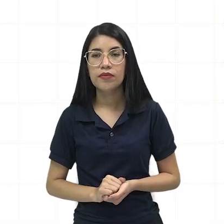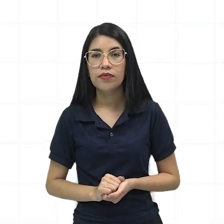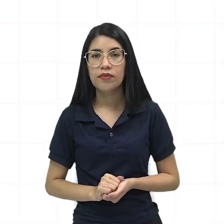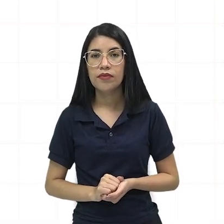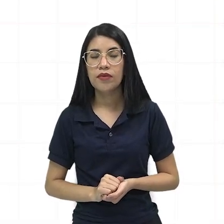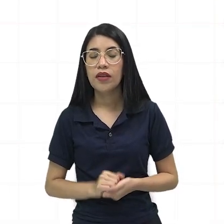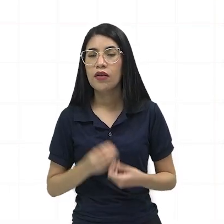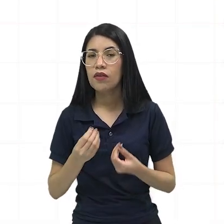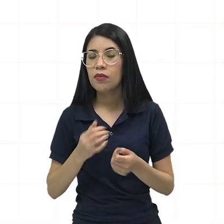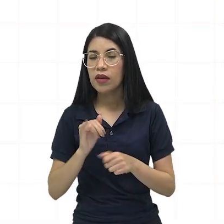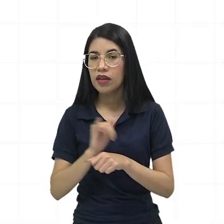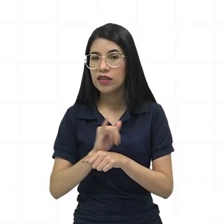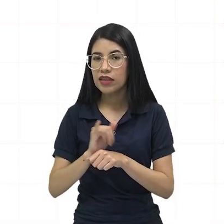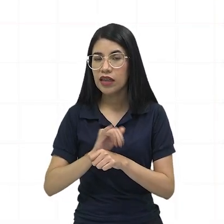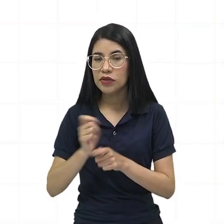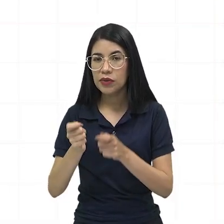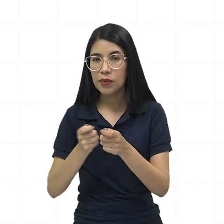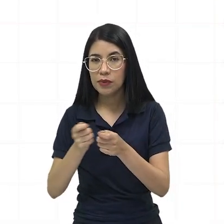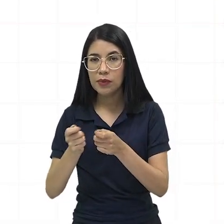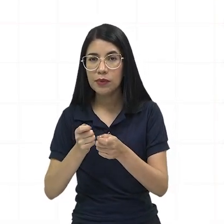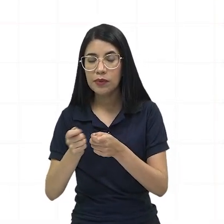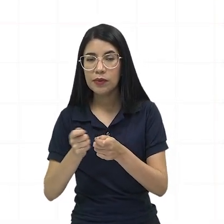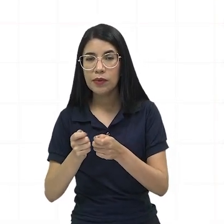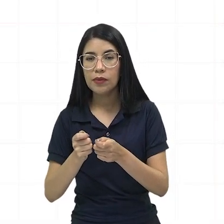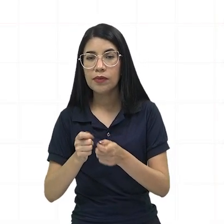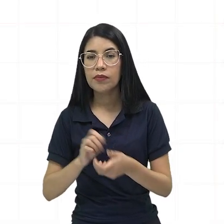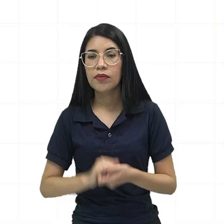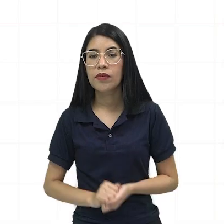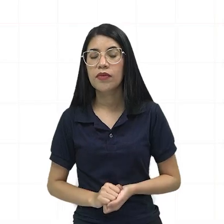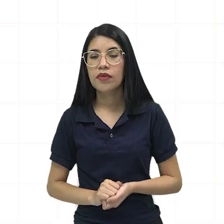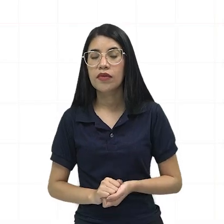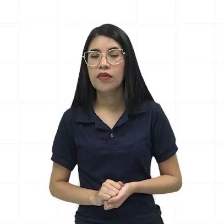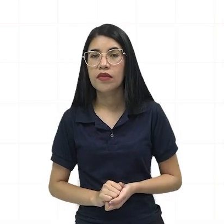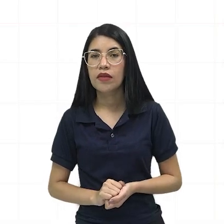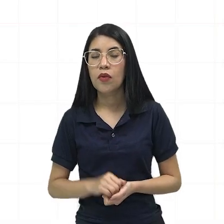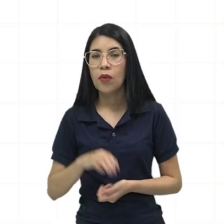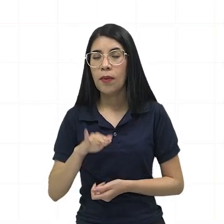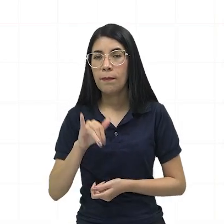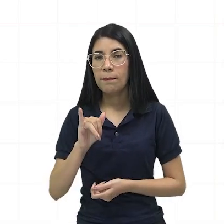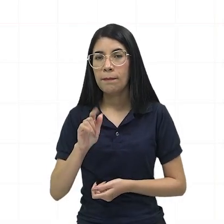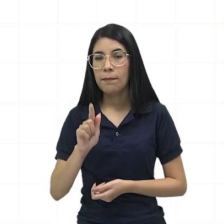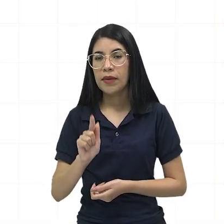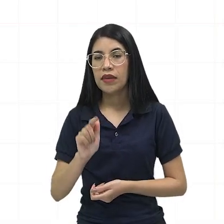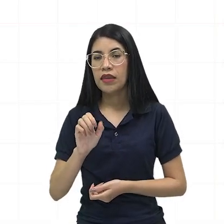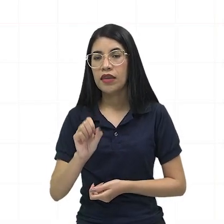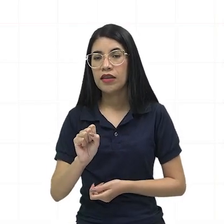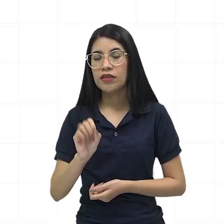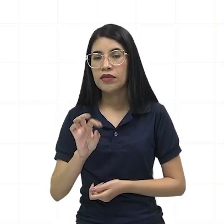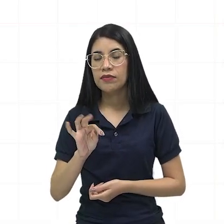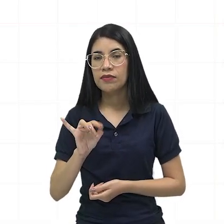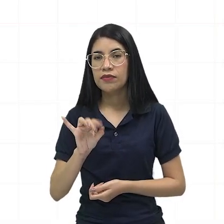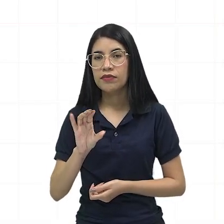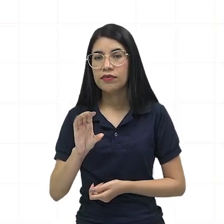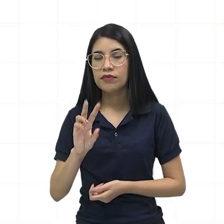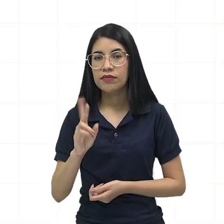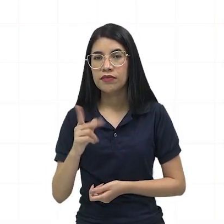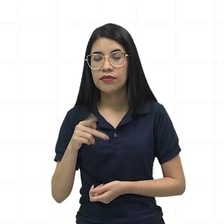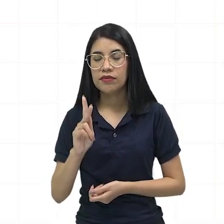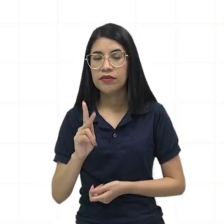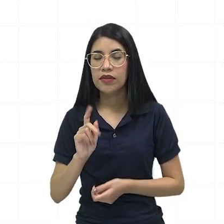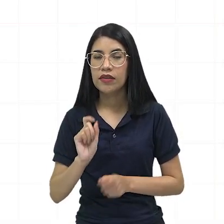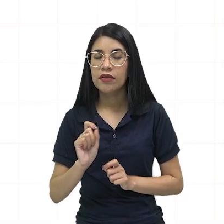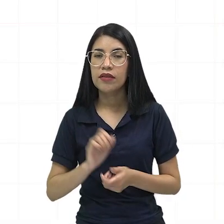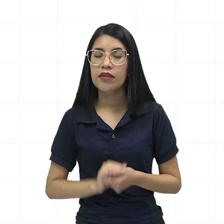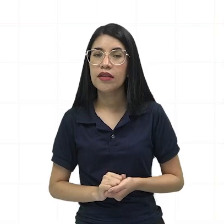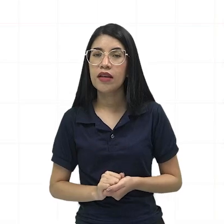esse mecanismo de dominação que é o grande porrete, o Big Stick, que foi basicamente uma forma com